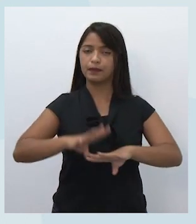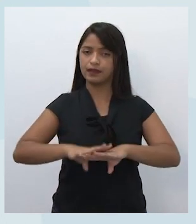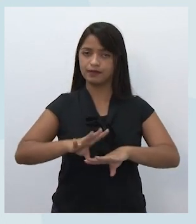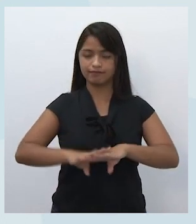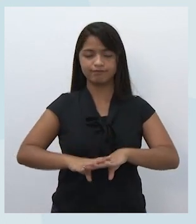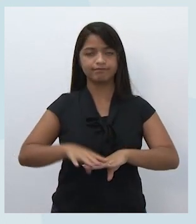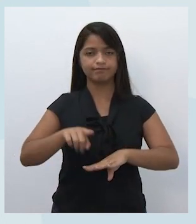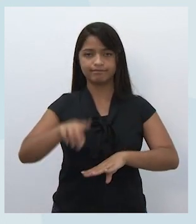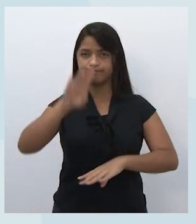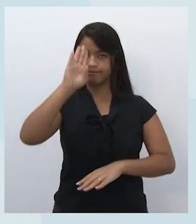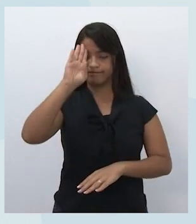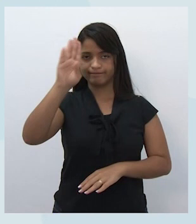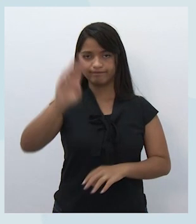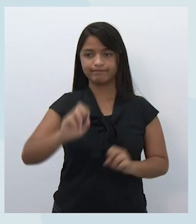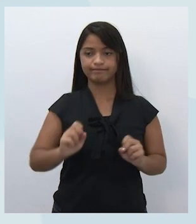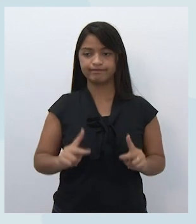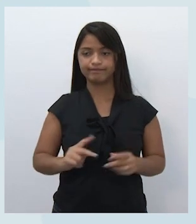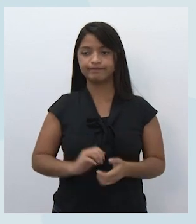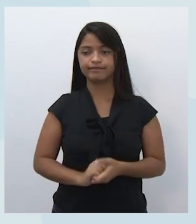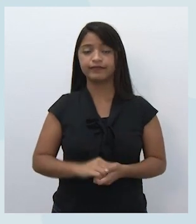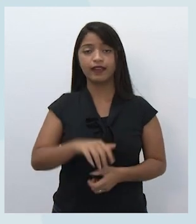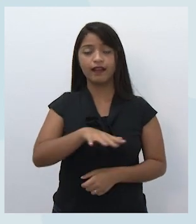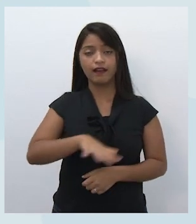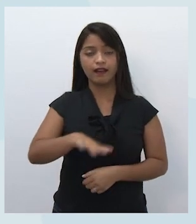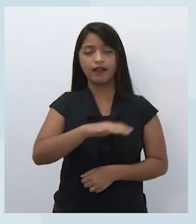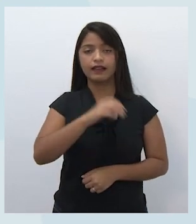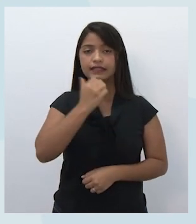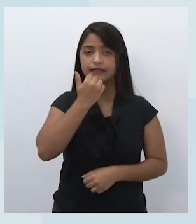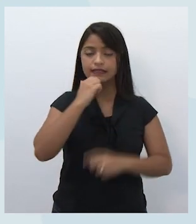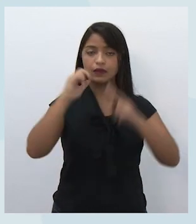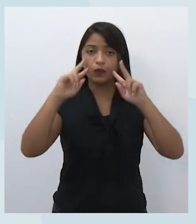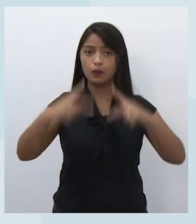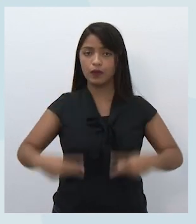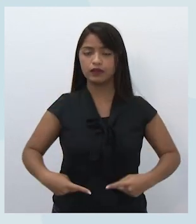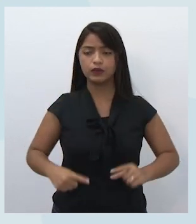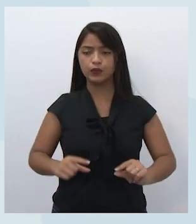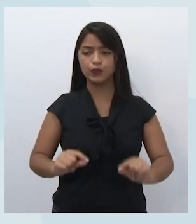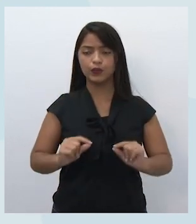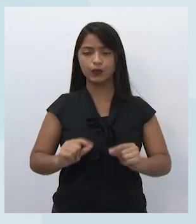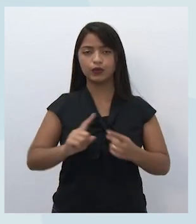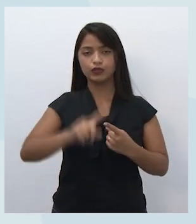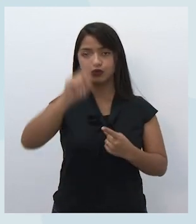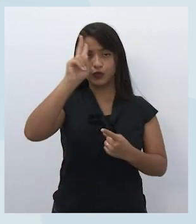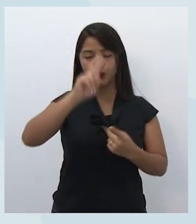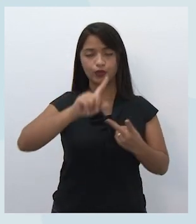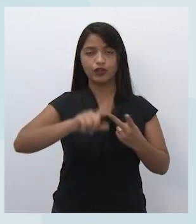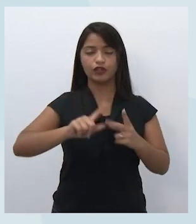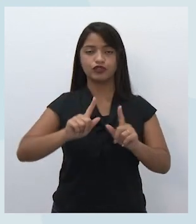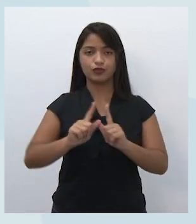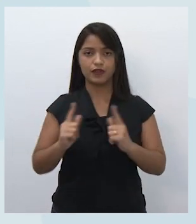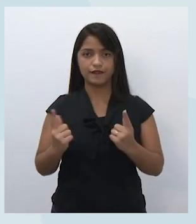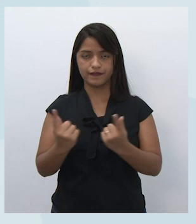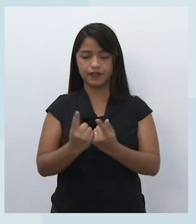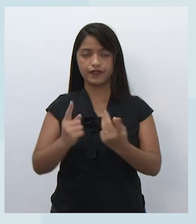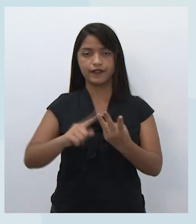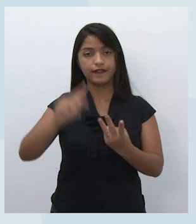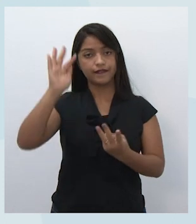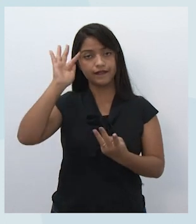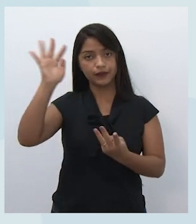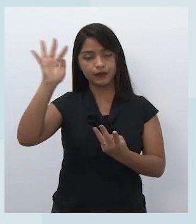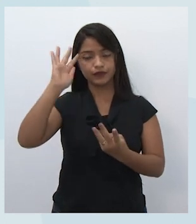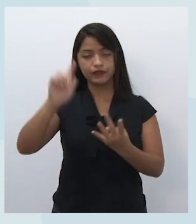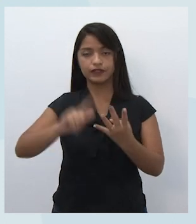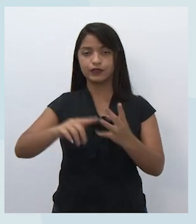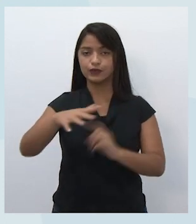área componente, né? A área de ciências humanas, composta pelos componentes de história, geografia, filosofia e